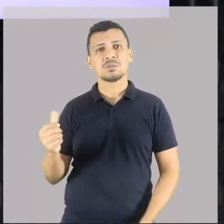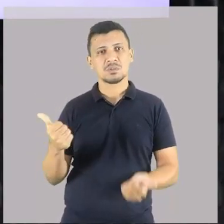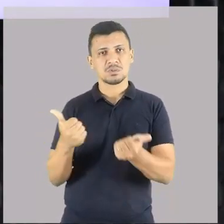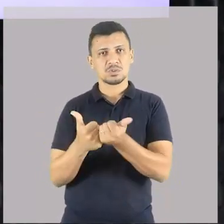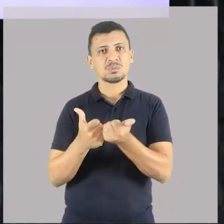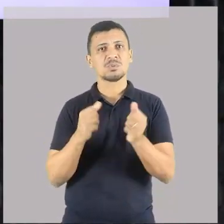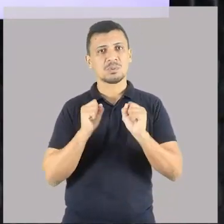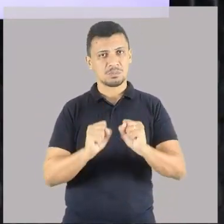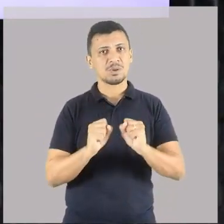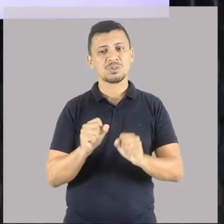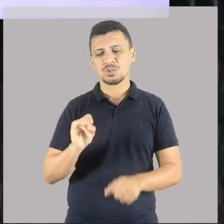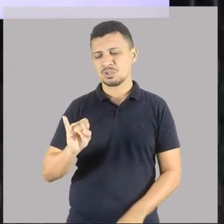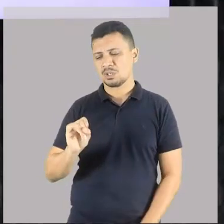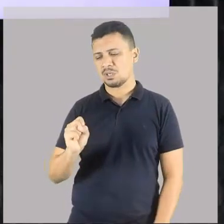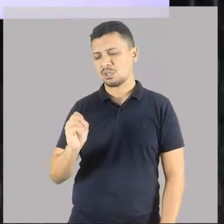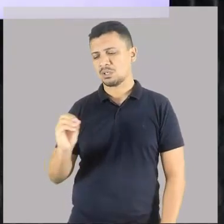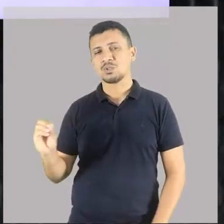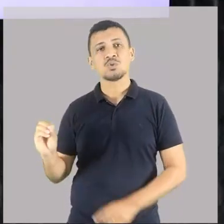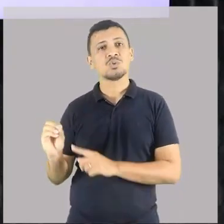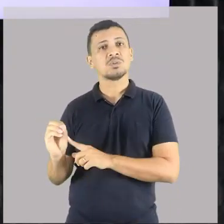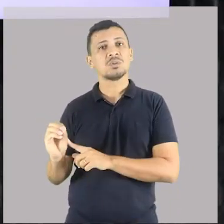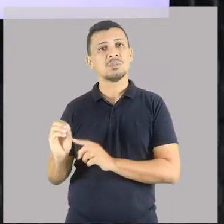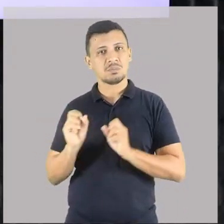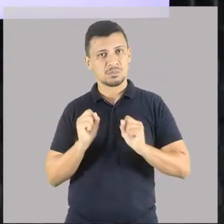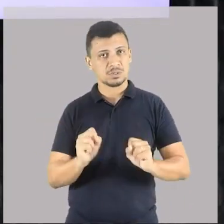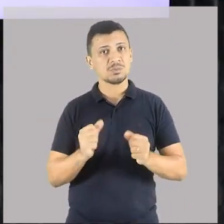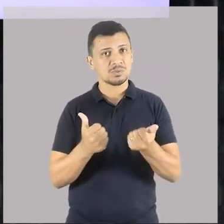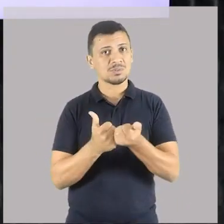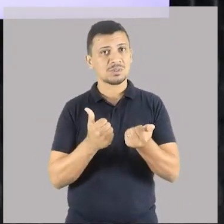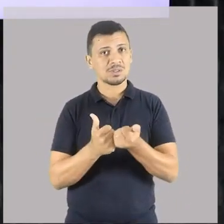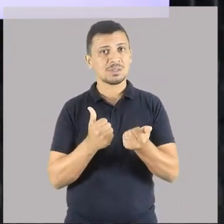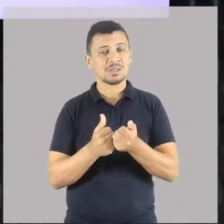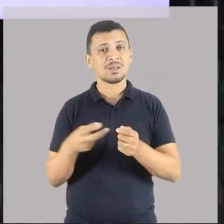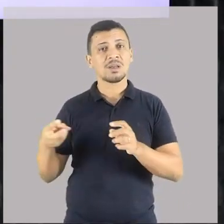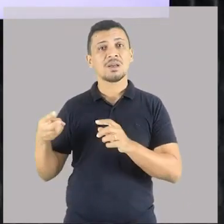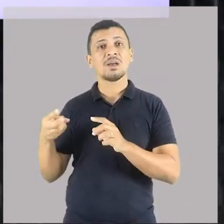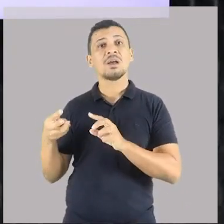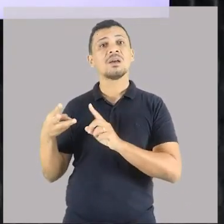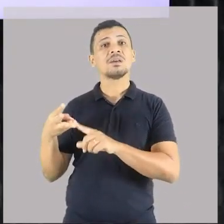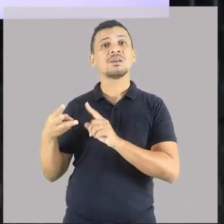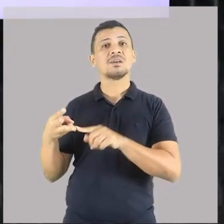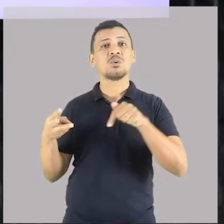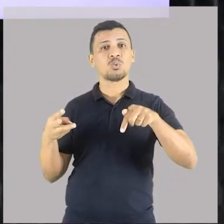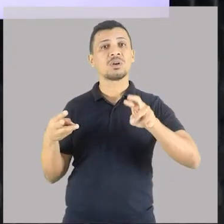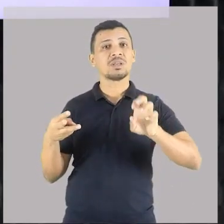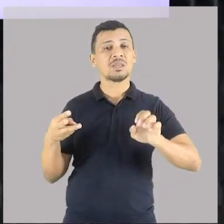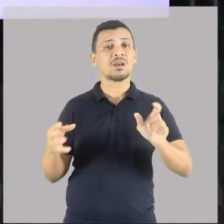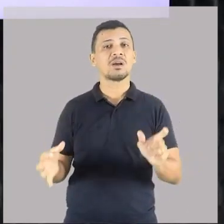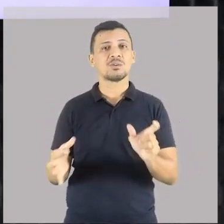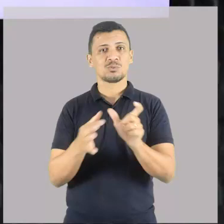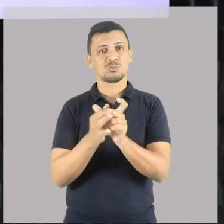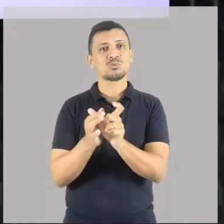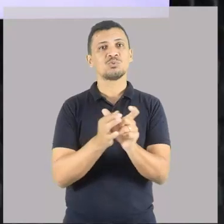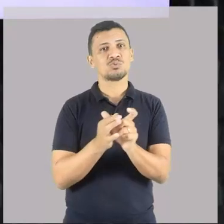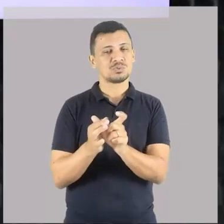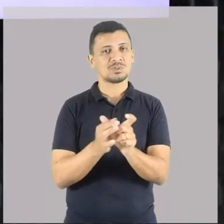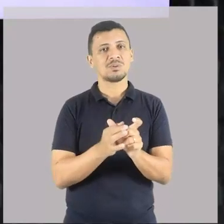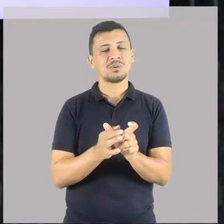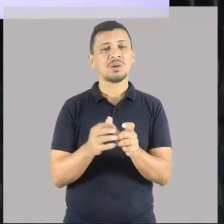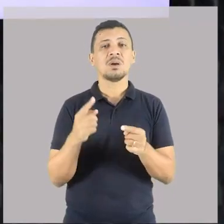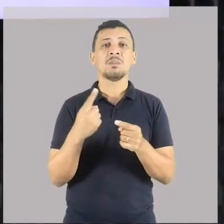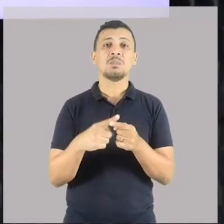a oração pelo isso. Se eu posso substituir pelo isso, esse que é conjunção integrante. Por quê? Porque a